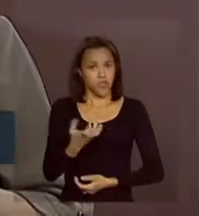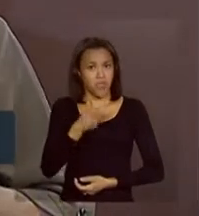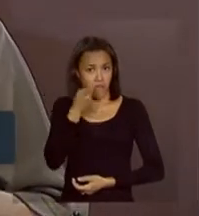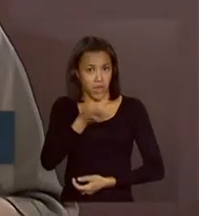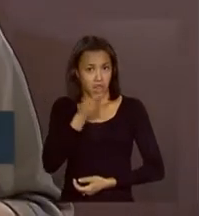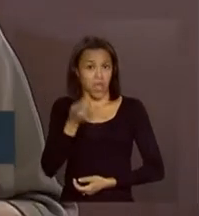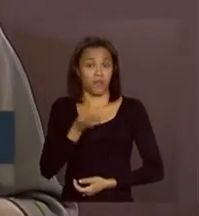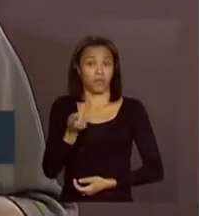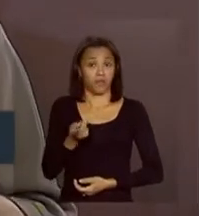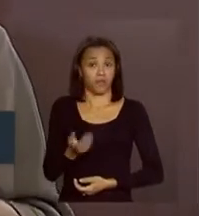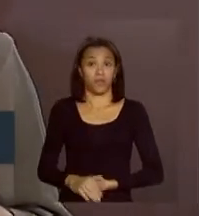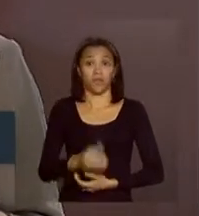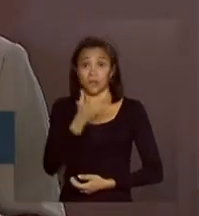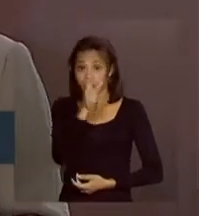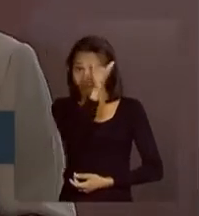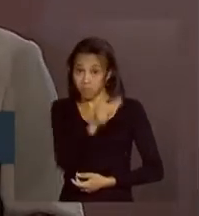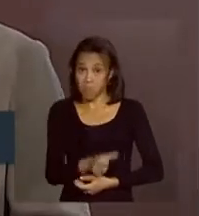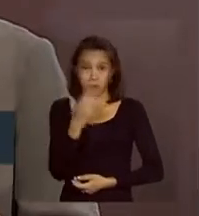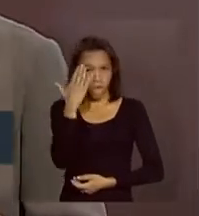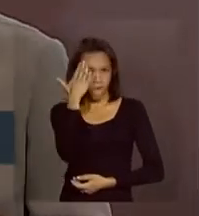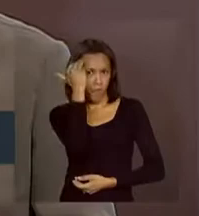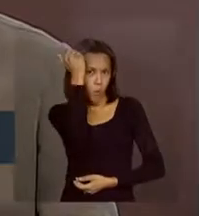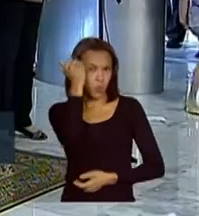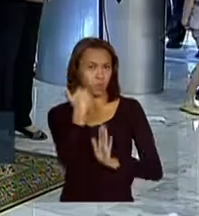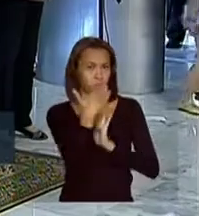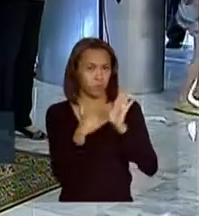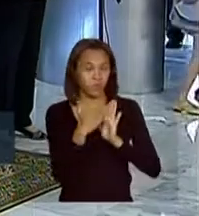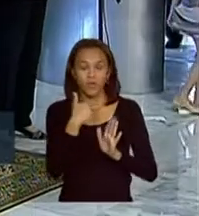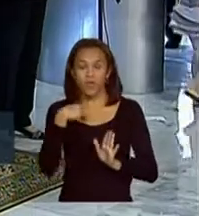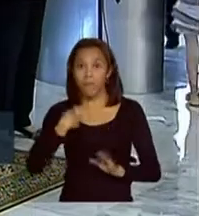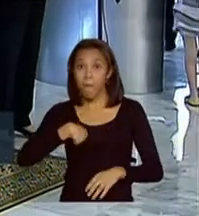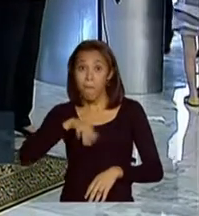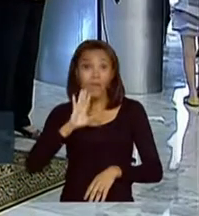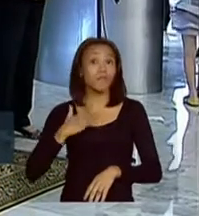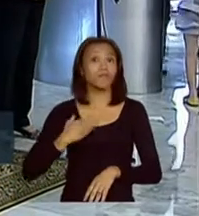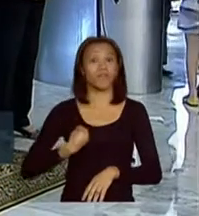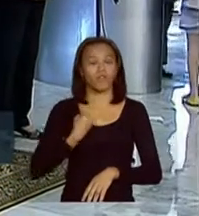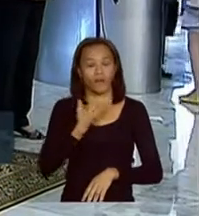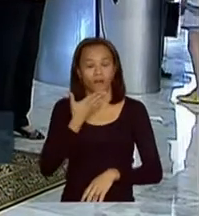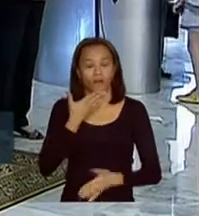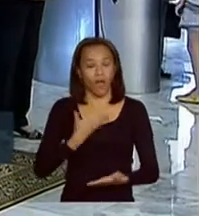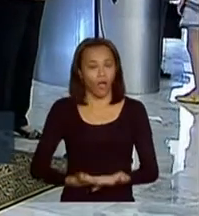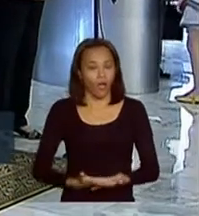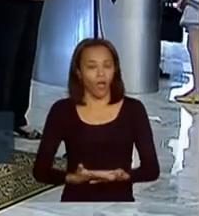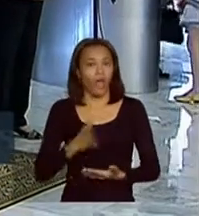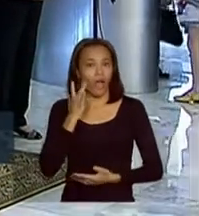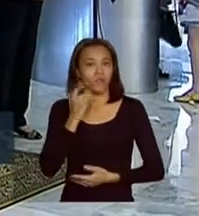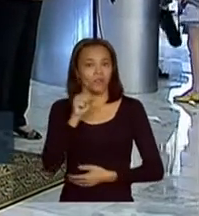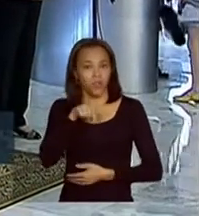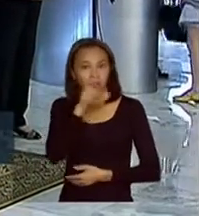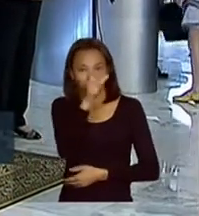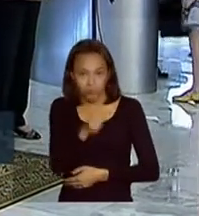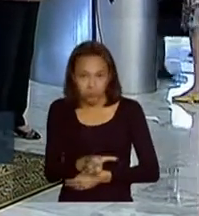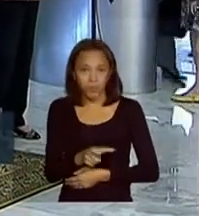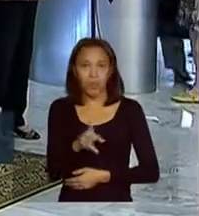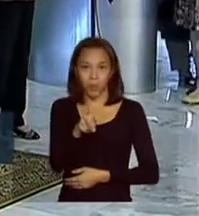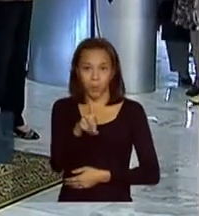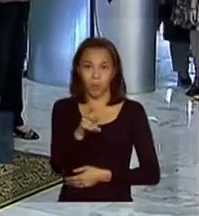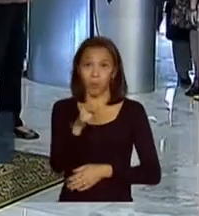que ele é um dos pintores que na minha vida mais me impressionaram a free que ele tem um